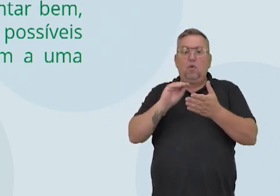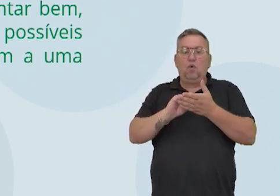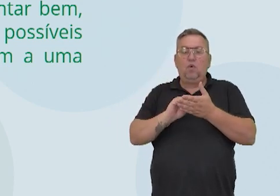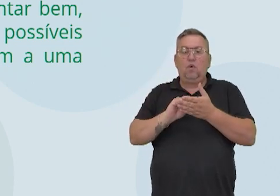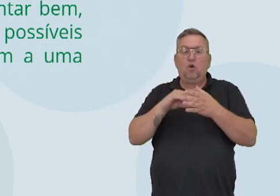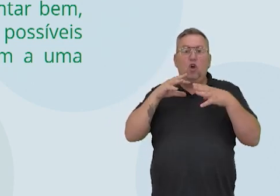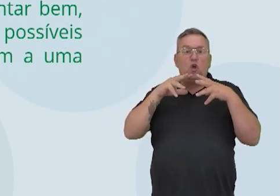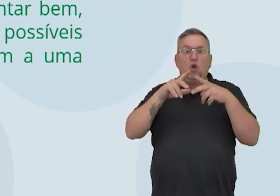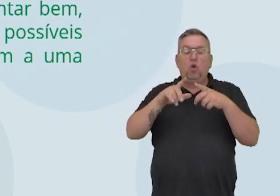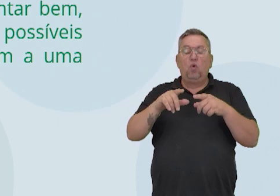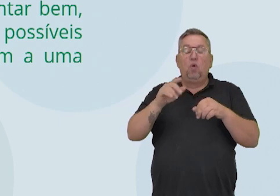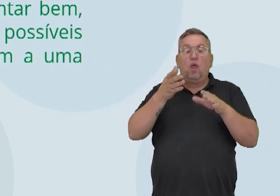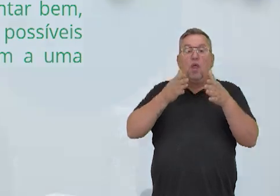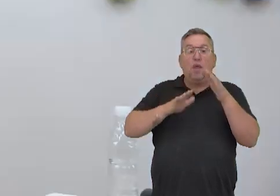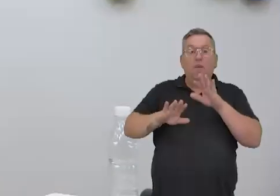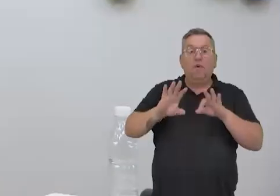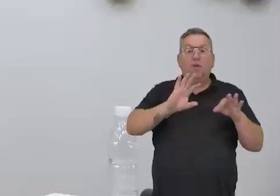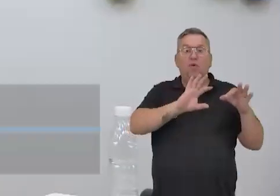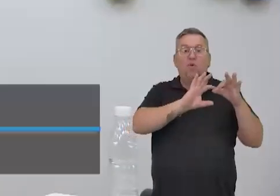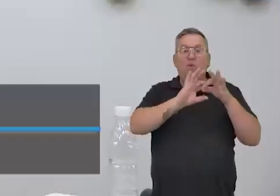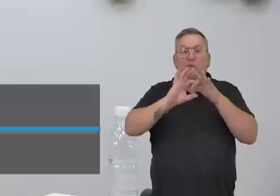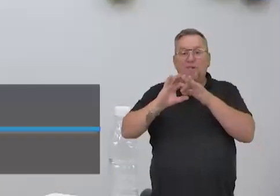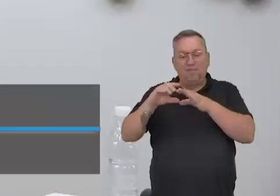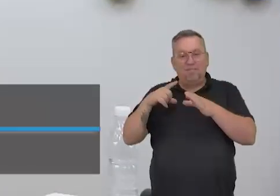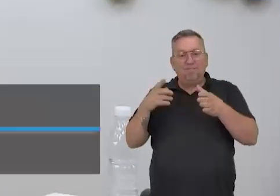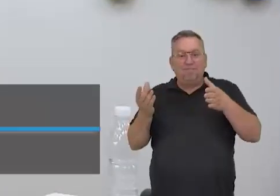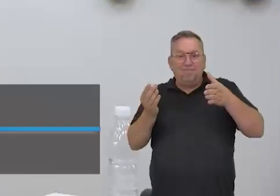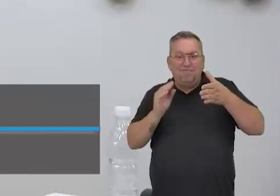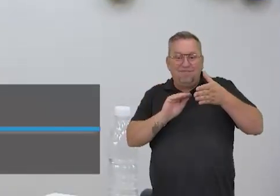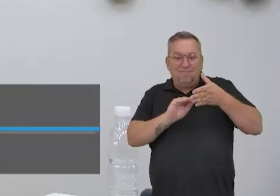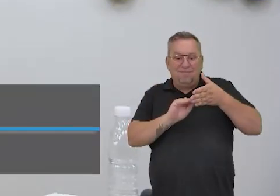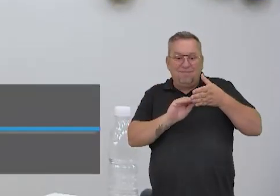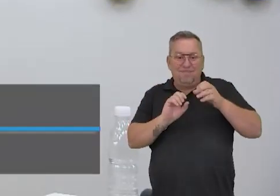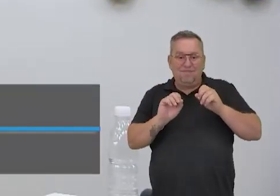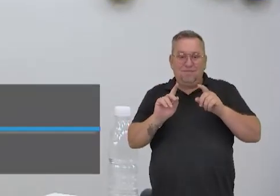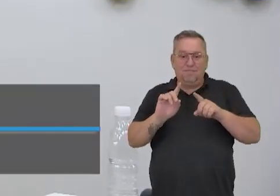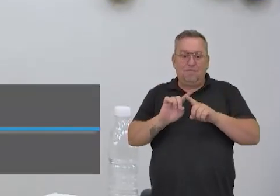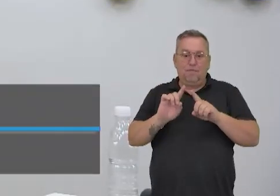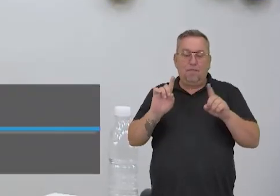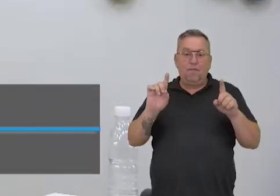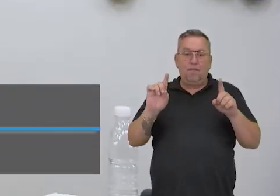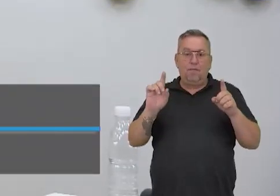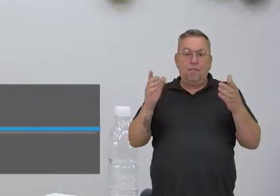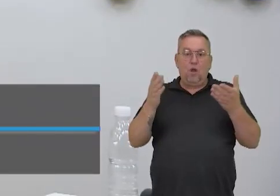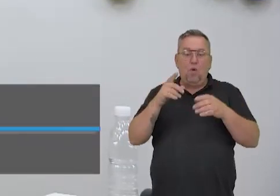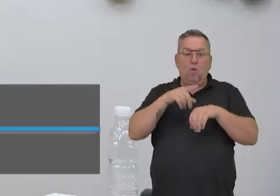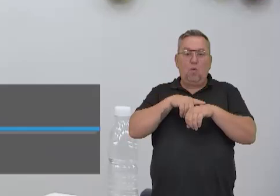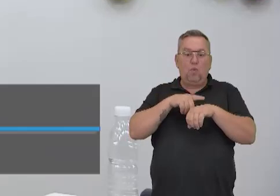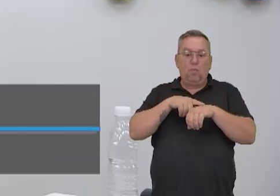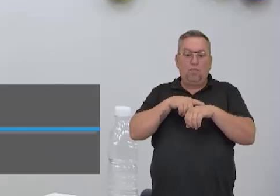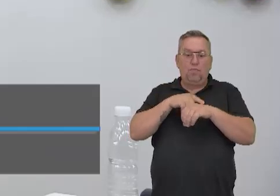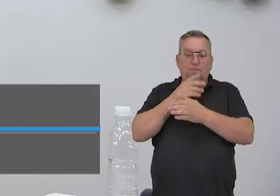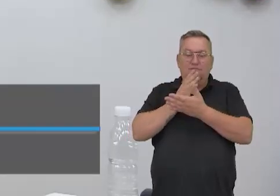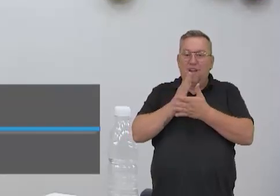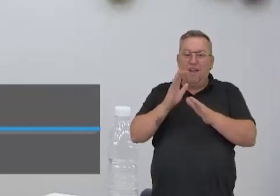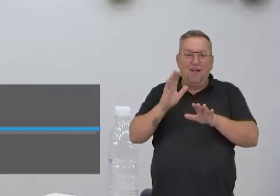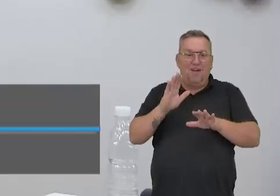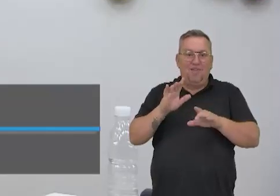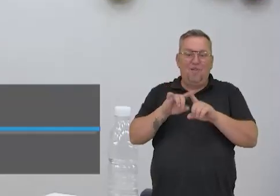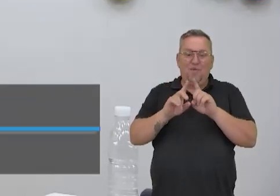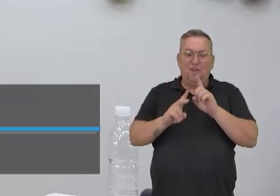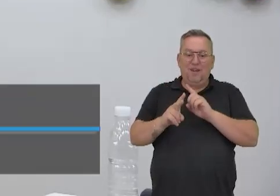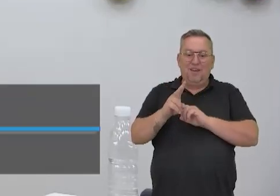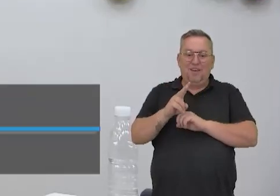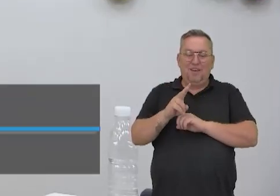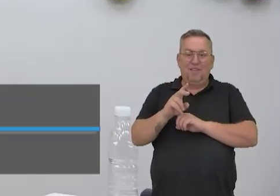tudo depende do contexto em que essa pergunta está inserida, ok? E o nosso relógio já está aí maluco, né? Como